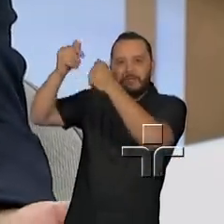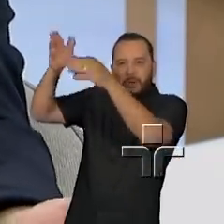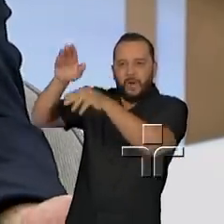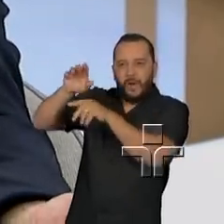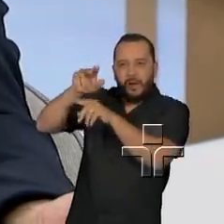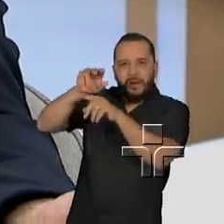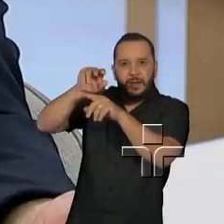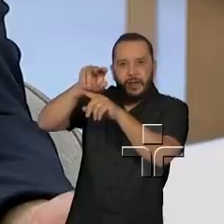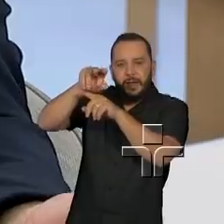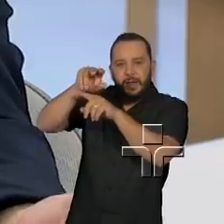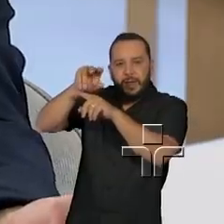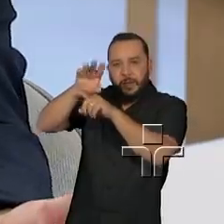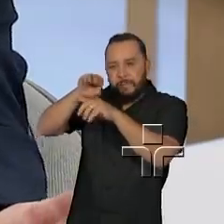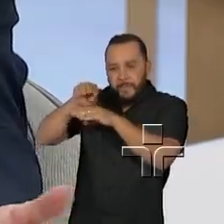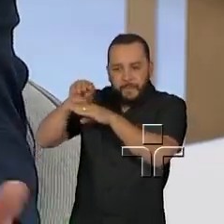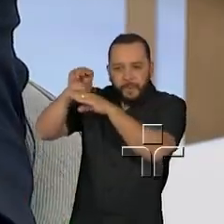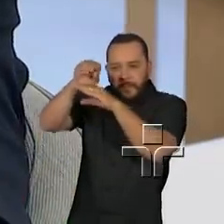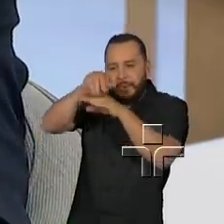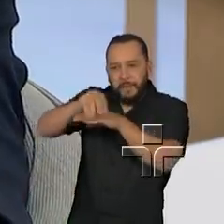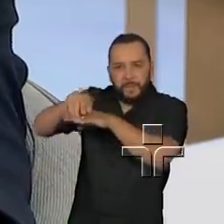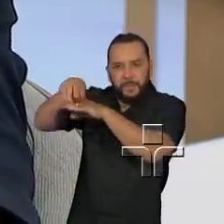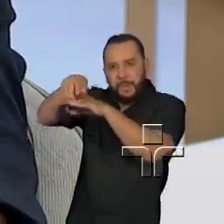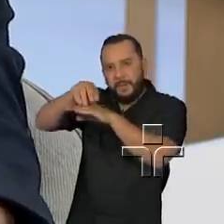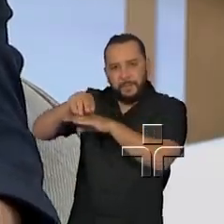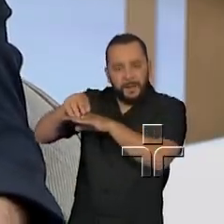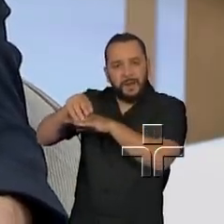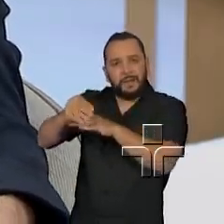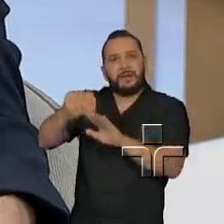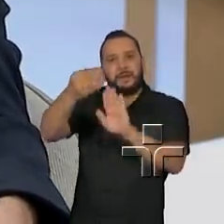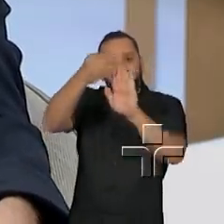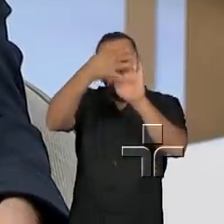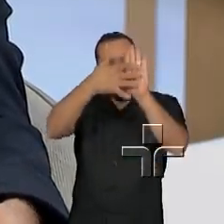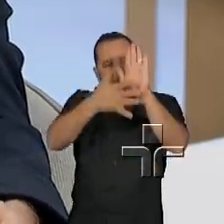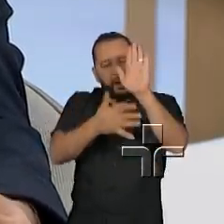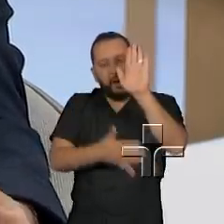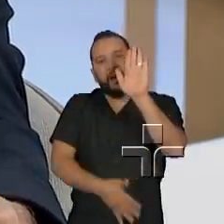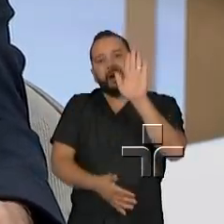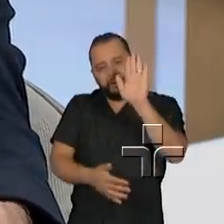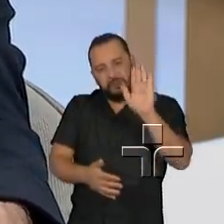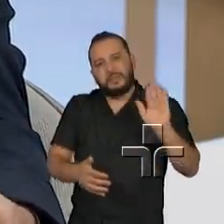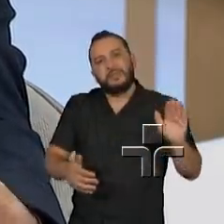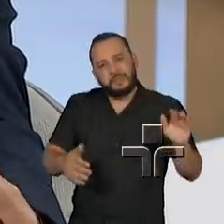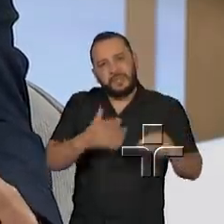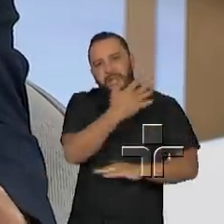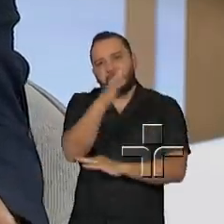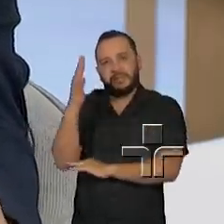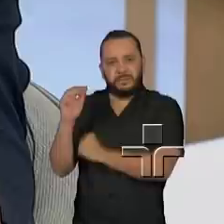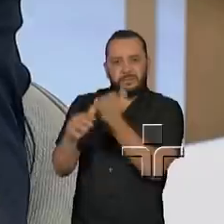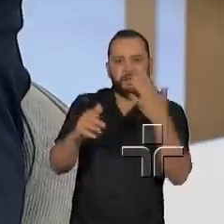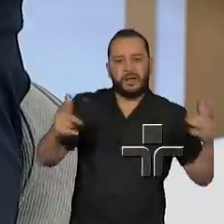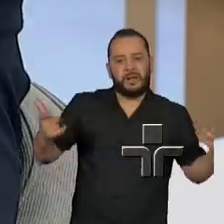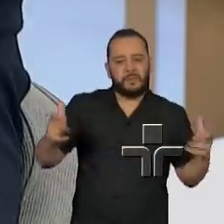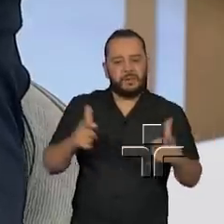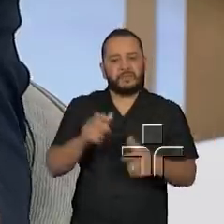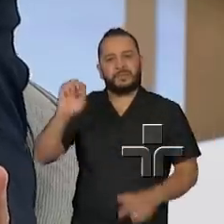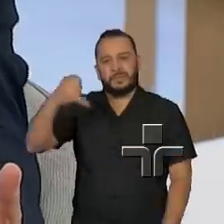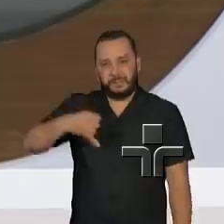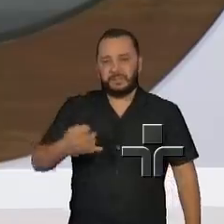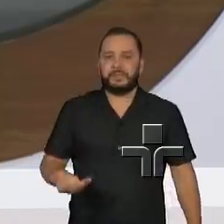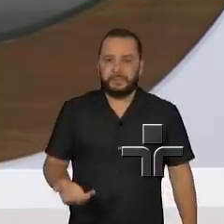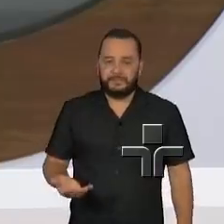há muita discordância quanto a isso. O que eu entendo é que nós precisamos de um saudável constrangimento